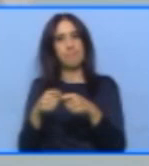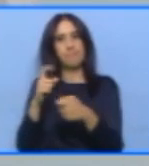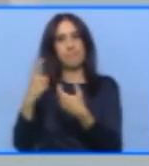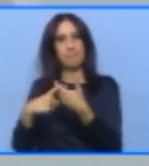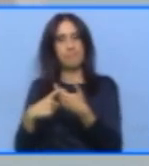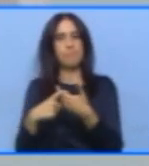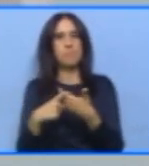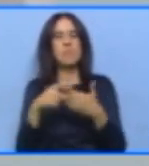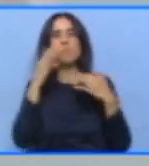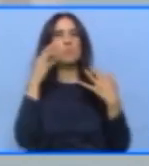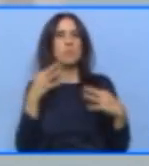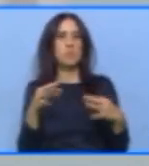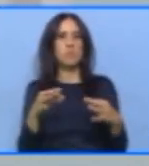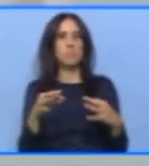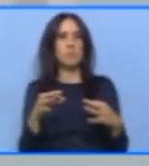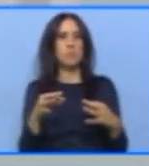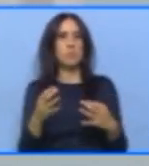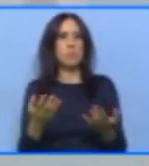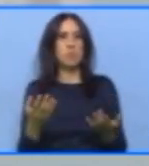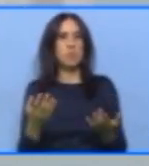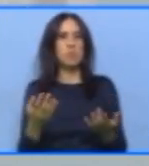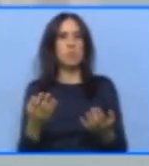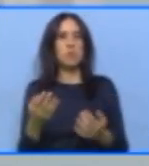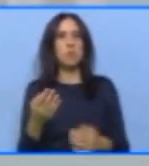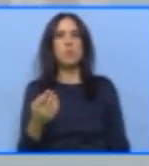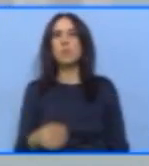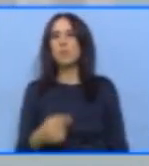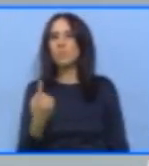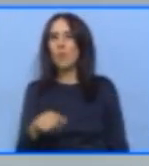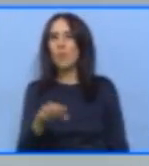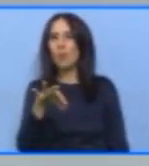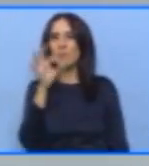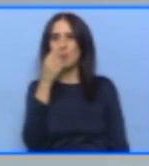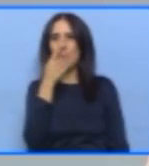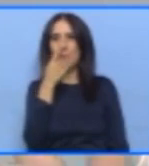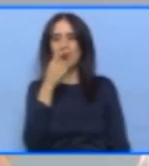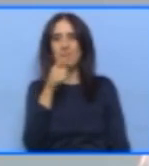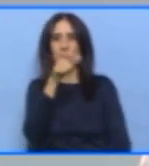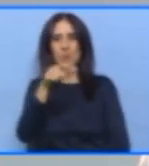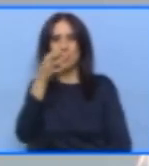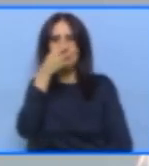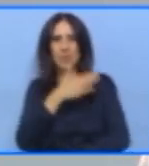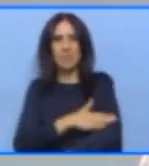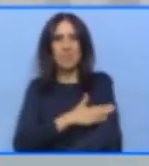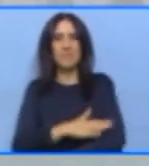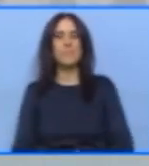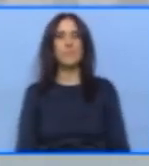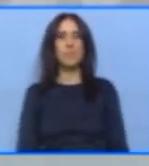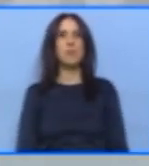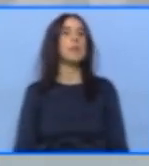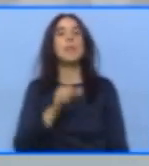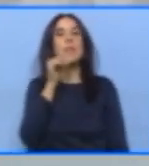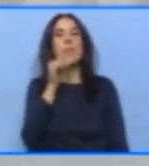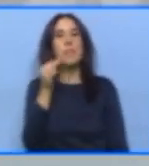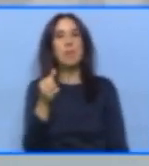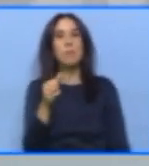uma maneira muito simples, como diz apenas pela opção preferencial pelos mais frágeis. E a atenção permanente